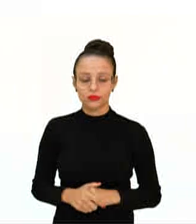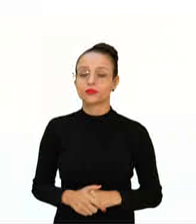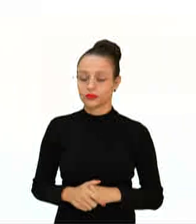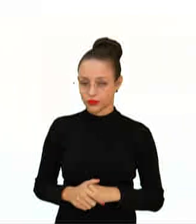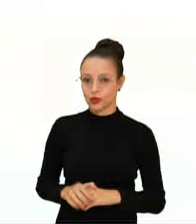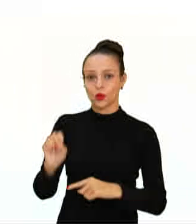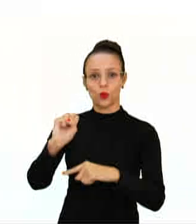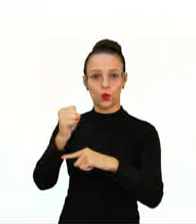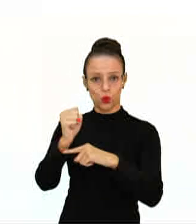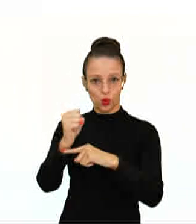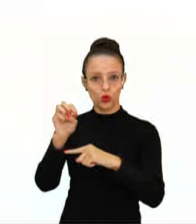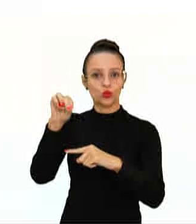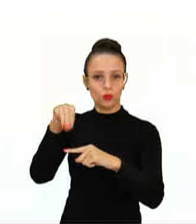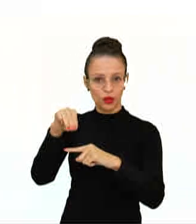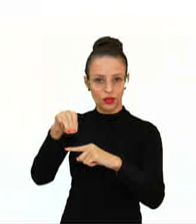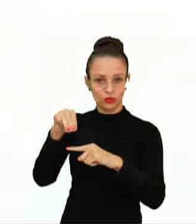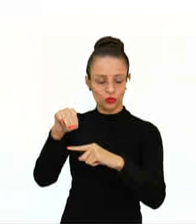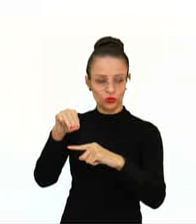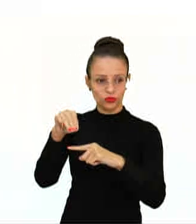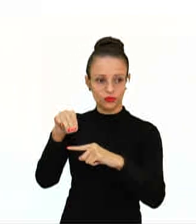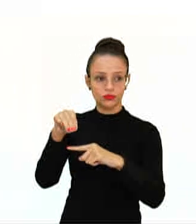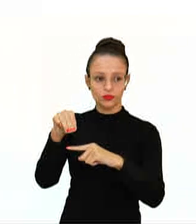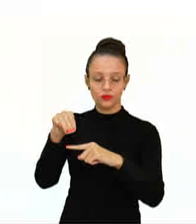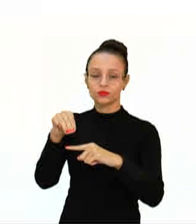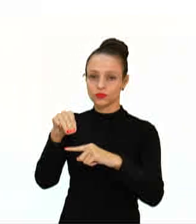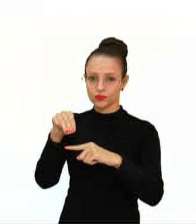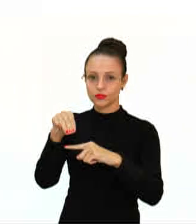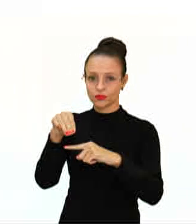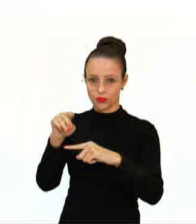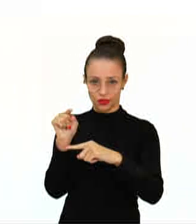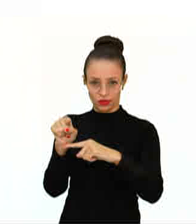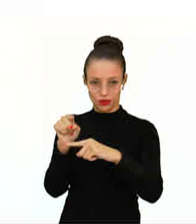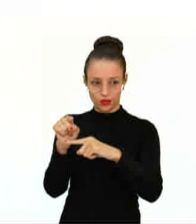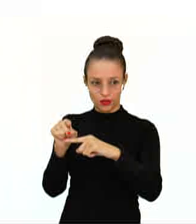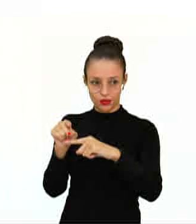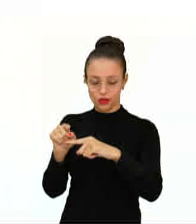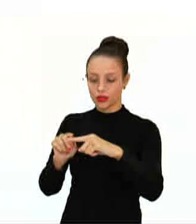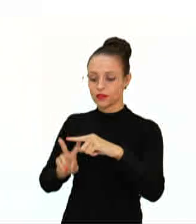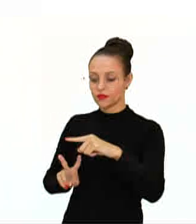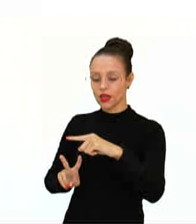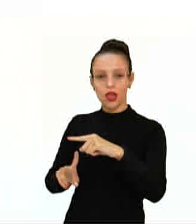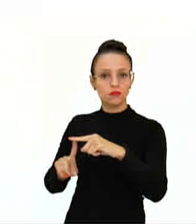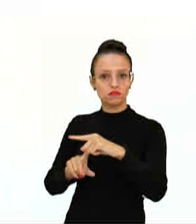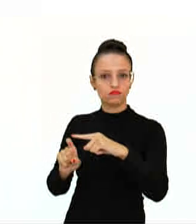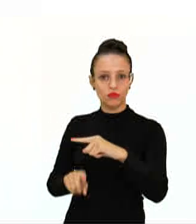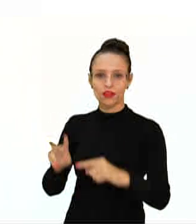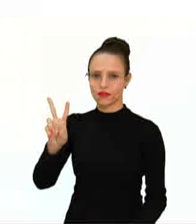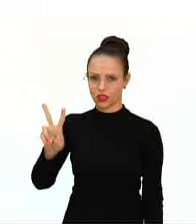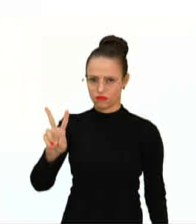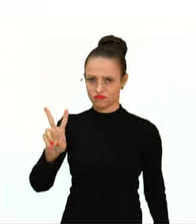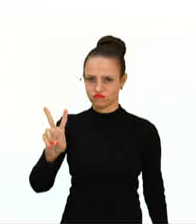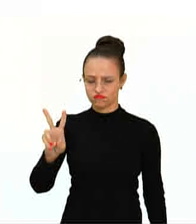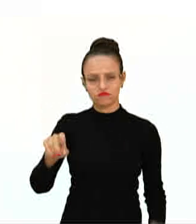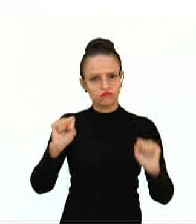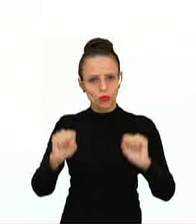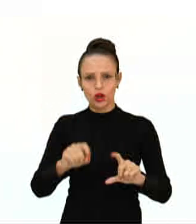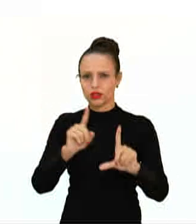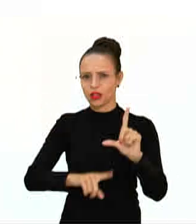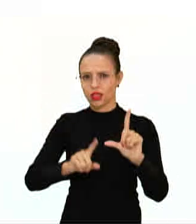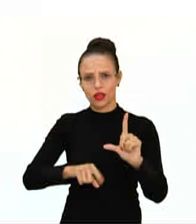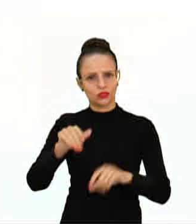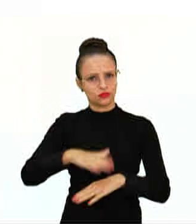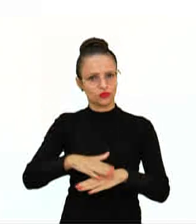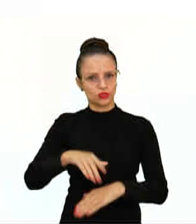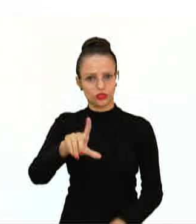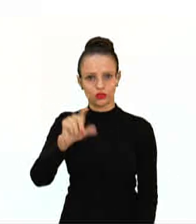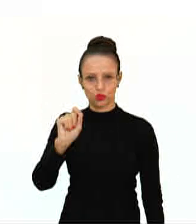vai fazer com 8 metros de comprimento, tá? O comprimento está em cima, ó. Qual é o volume dela? Eu chamei de V. Você pode chamar a letra que você